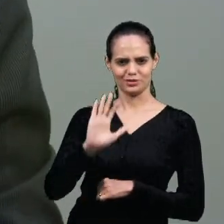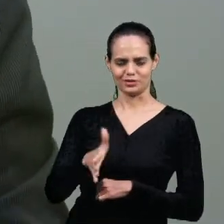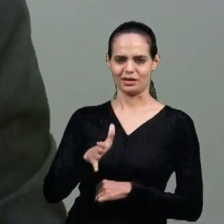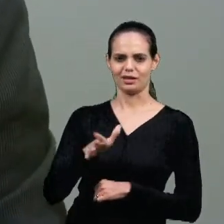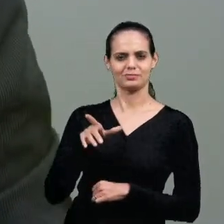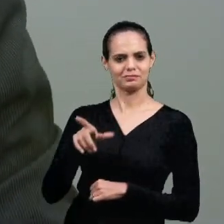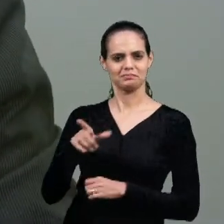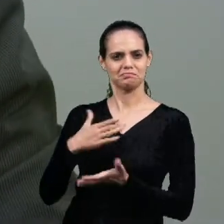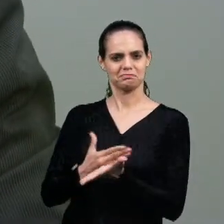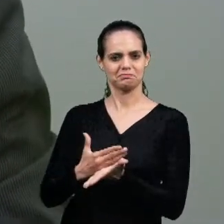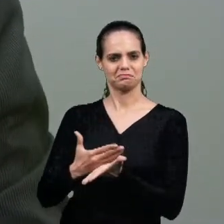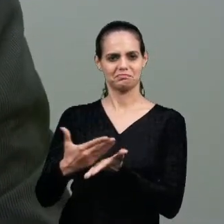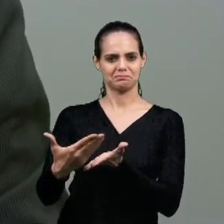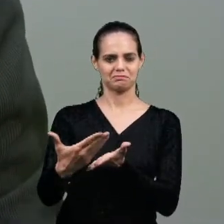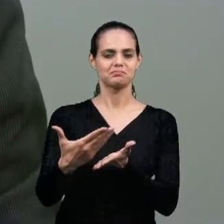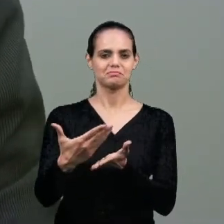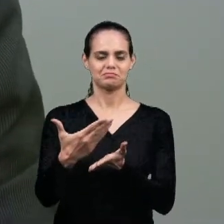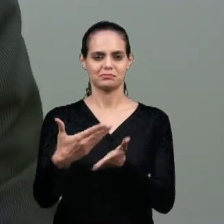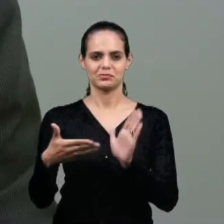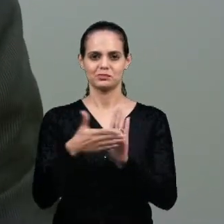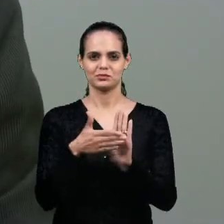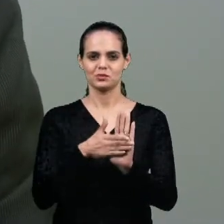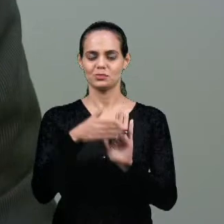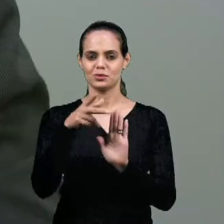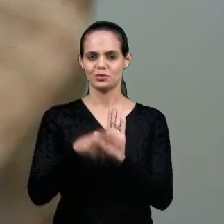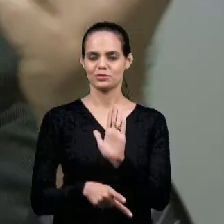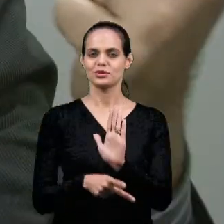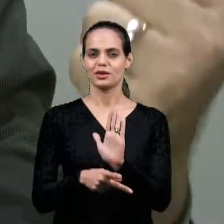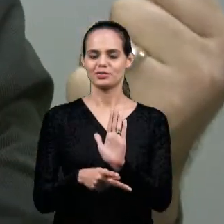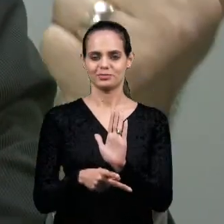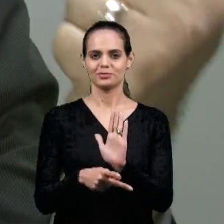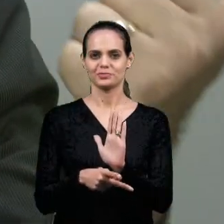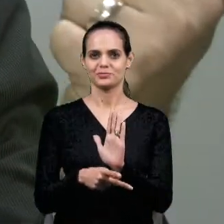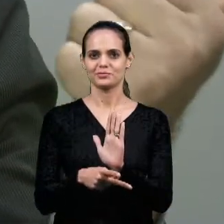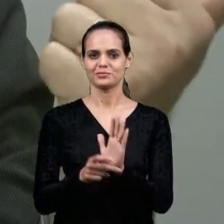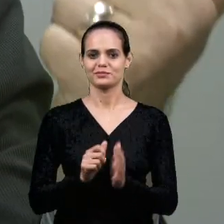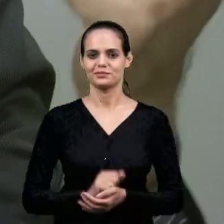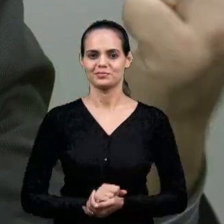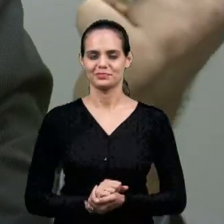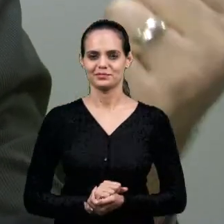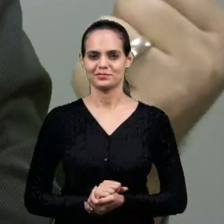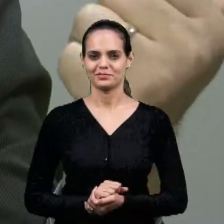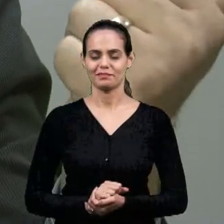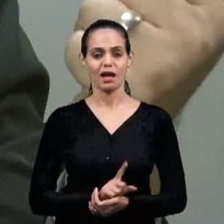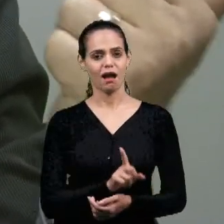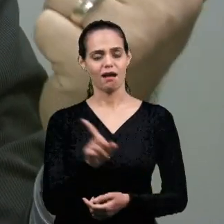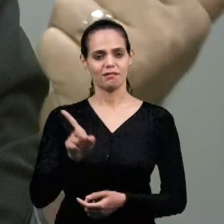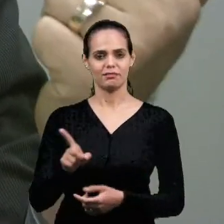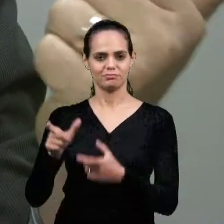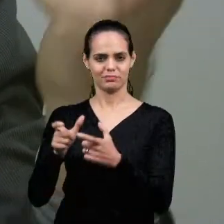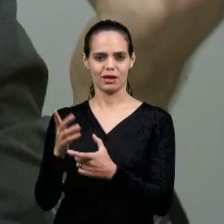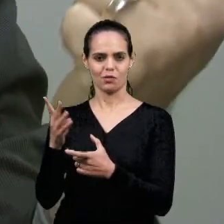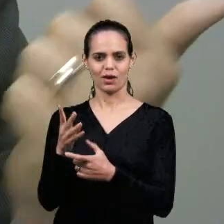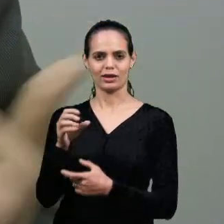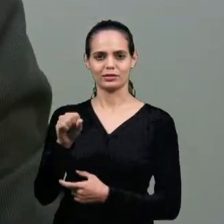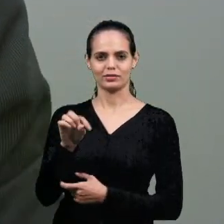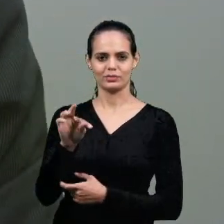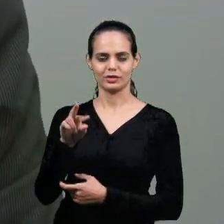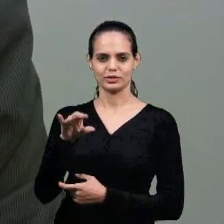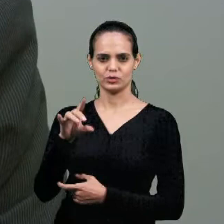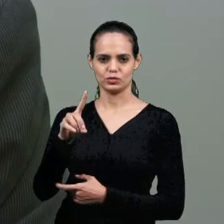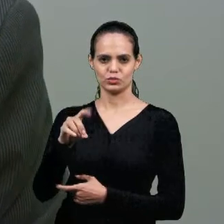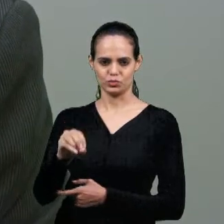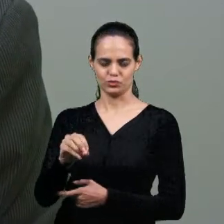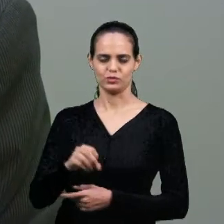quando começou esse projeto, né? Essa dinâmica, né? E foi no estúdio 4 da TV Web Manaim, do satélite